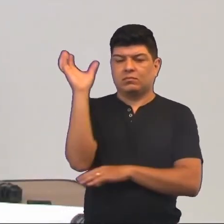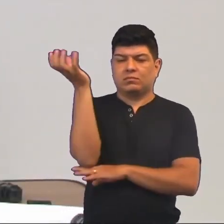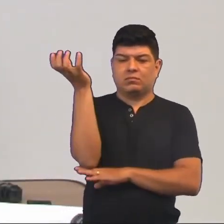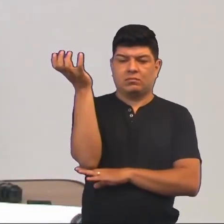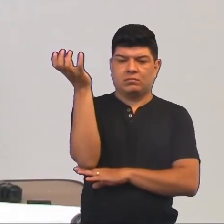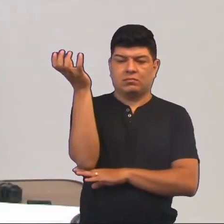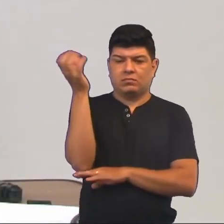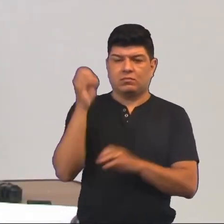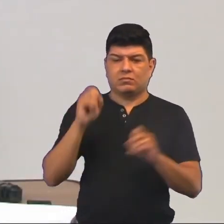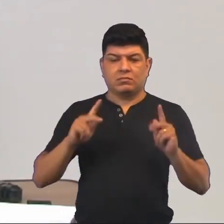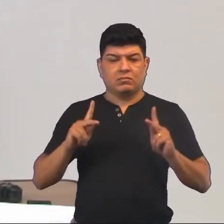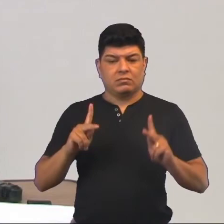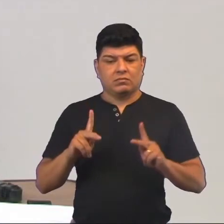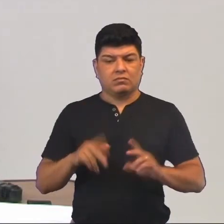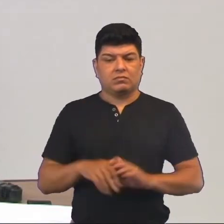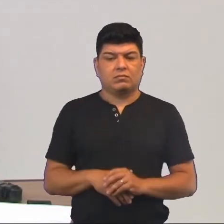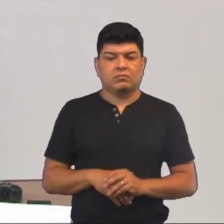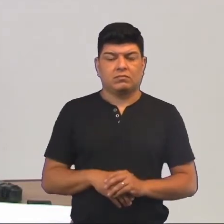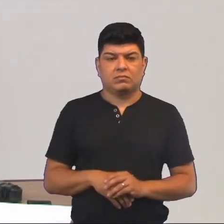árvore, ok?